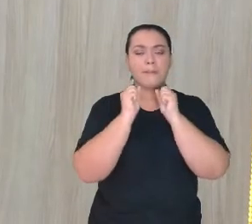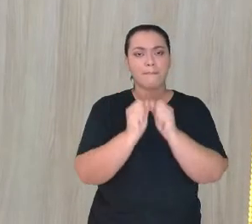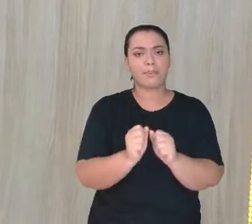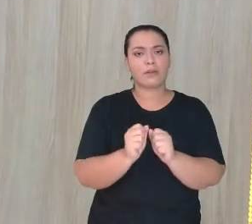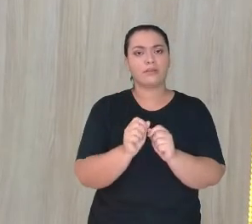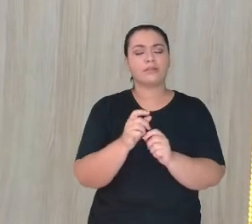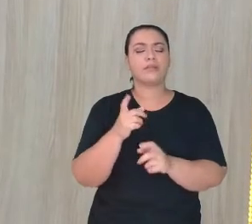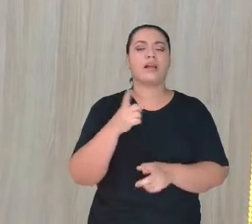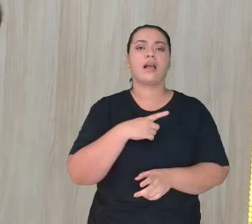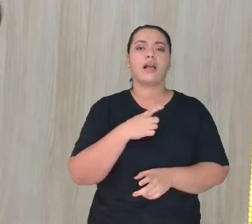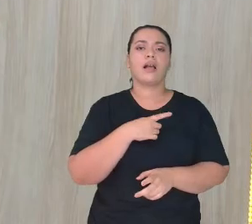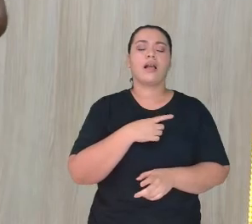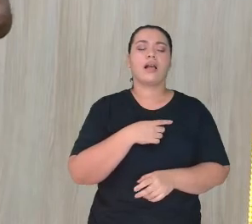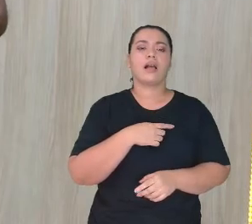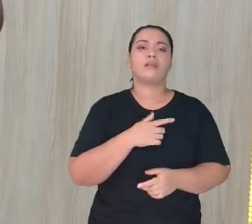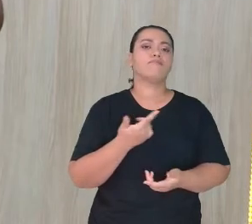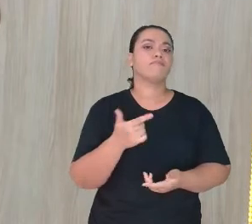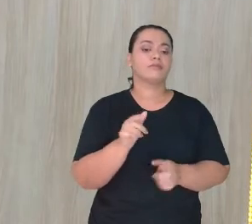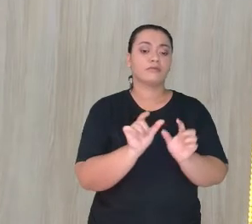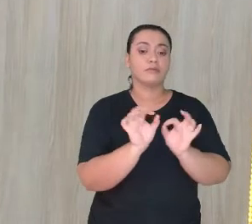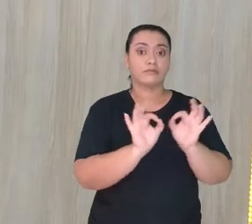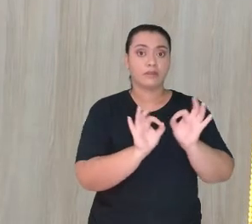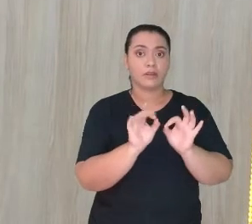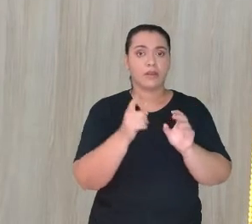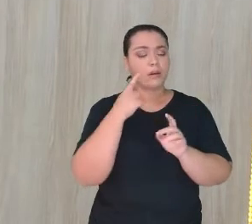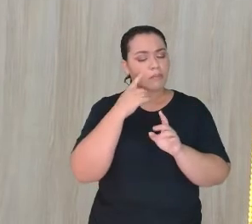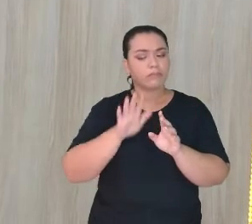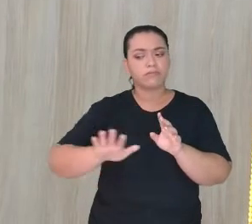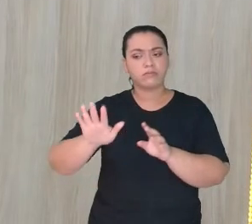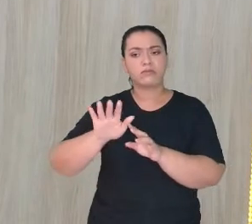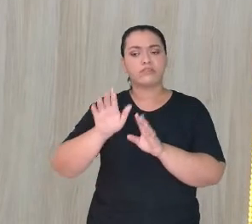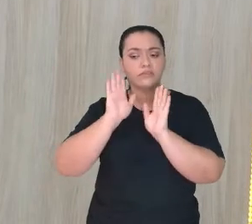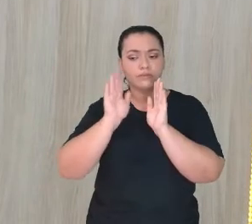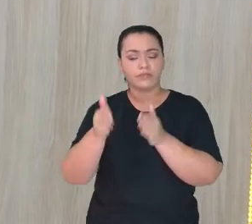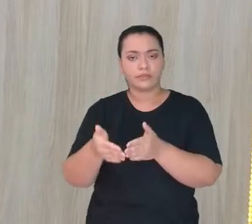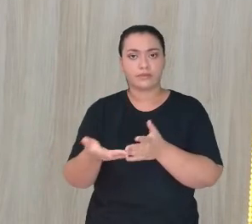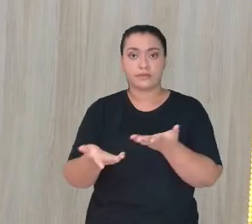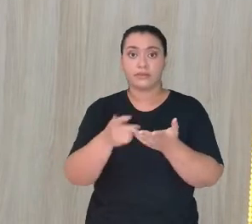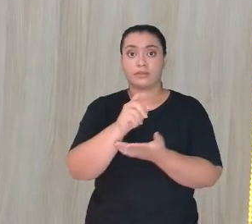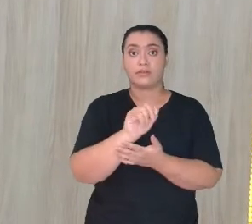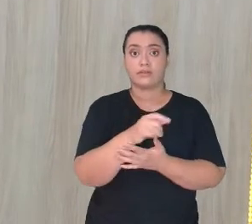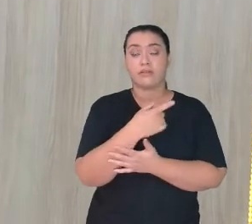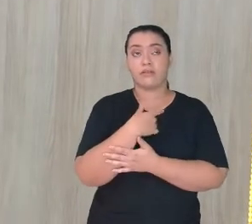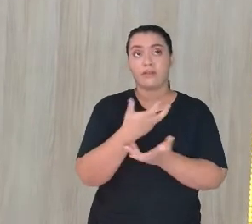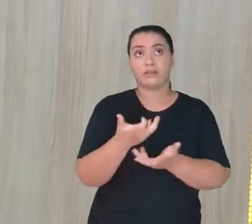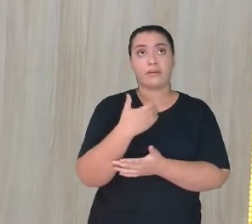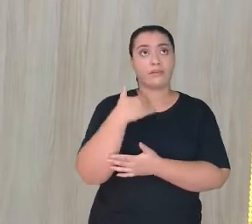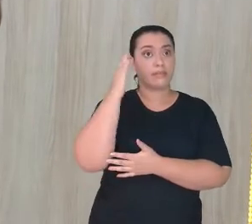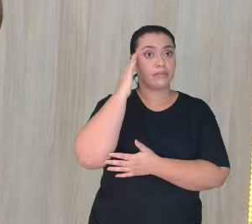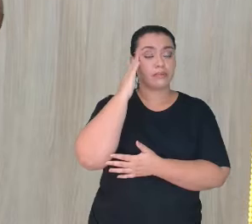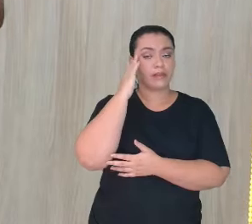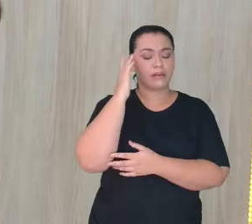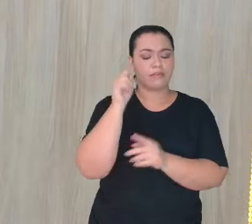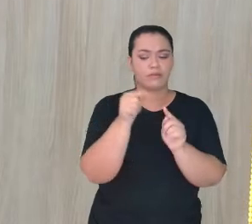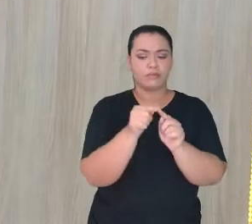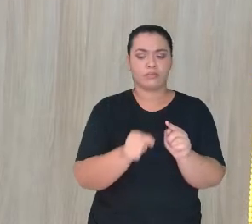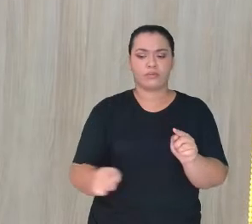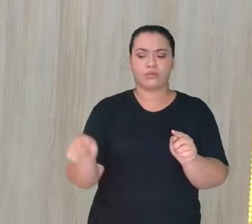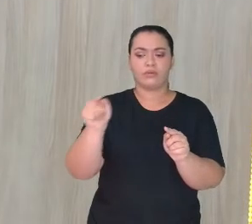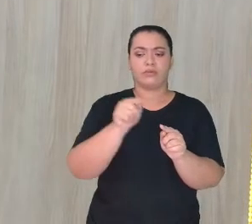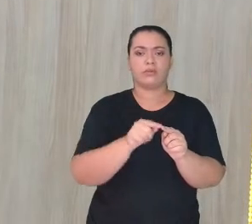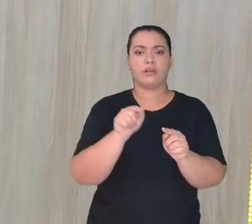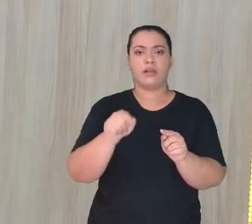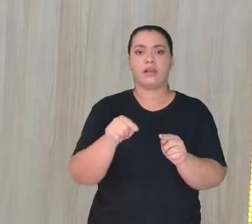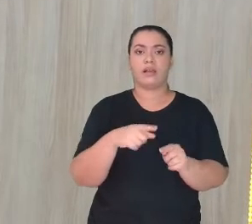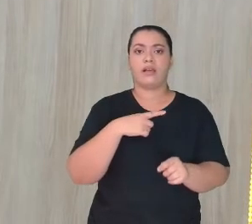eu não tiver as fórmulas, eu posso calcular a área das figuras específicas. Por exemplo, se eu quiser saber a área de um círculo, eu sei que a